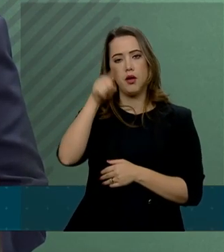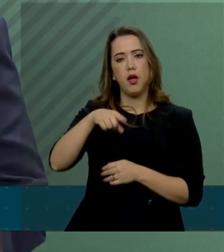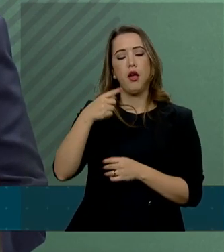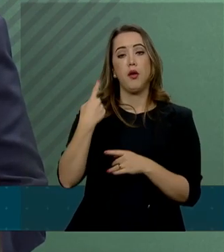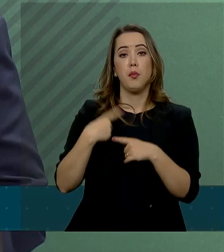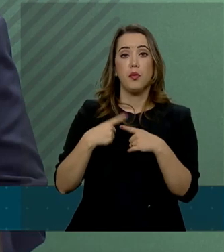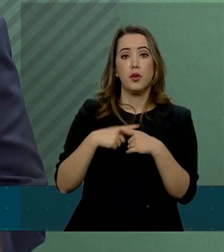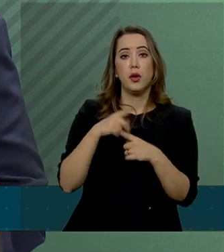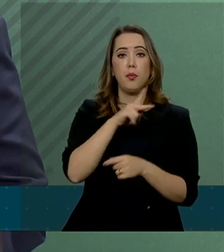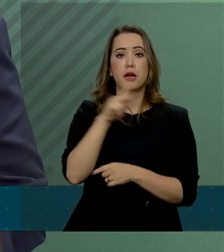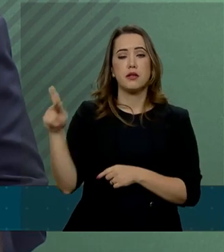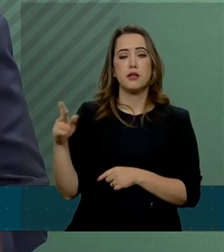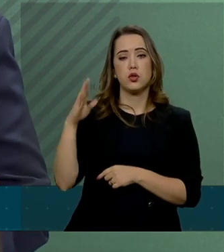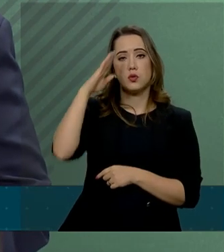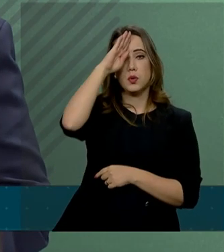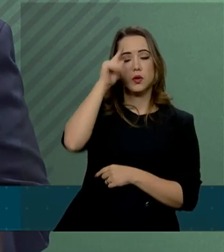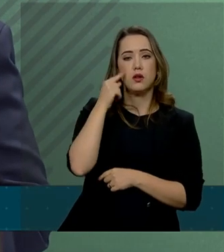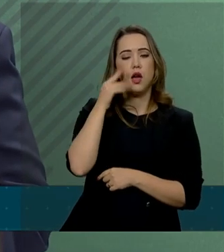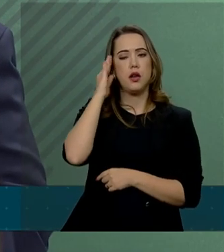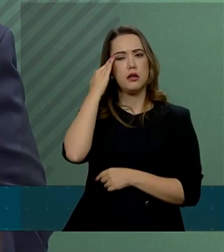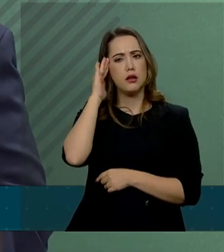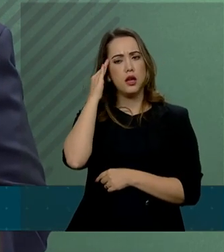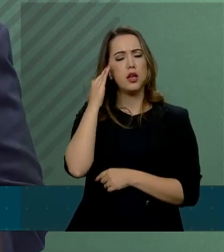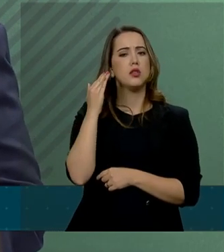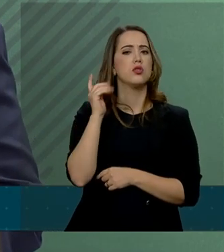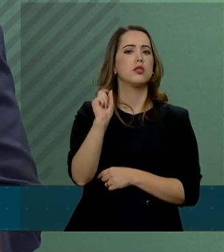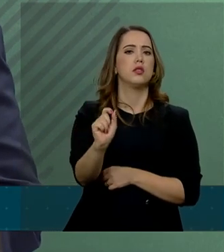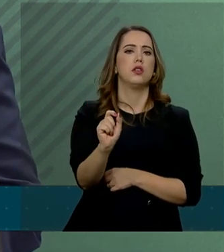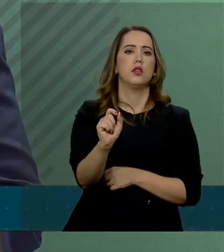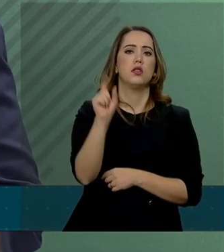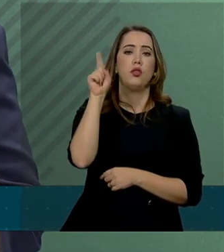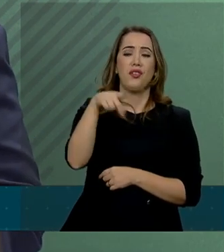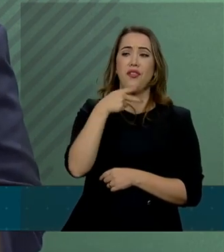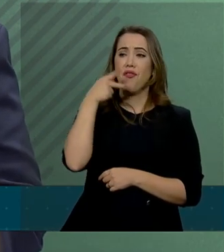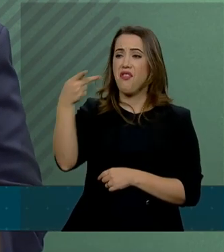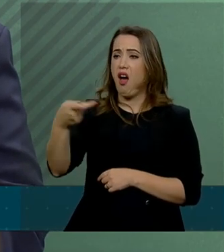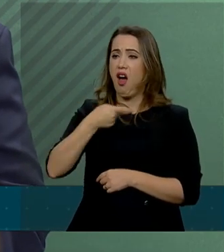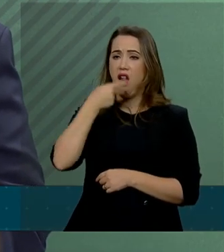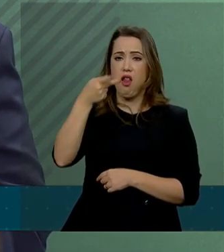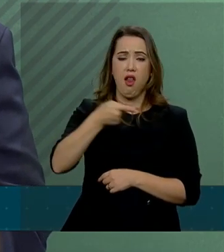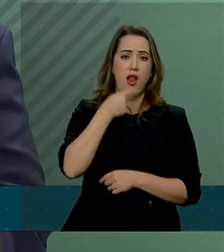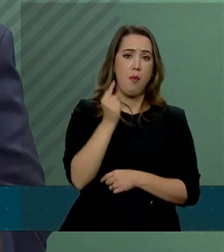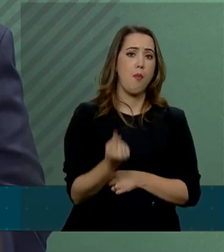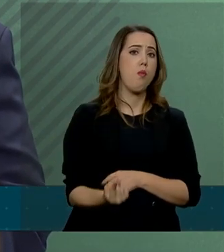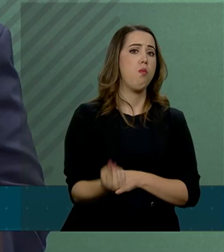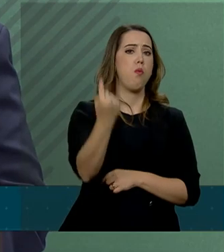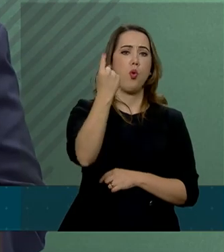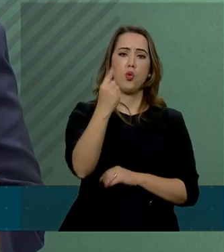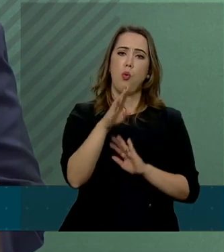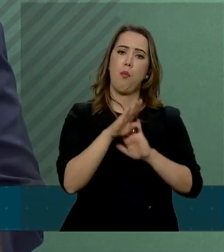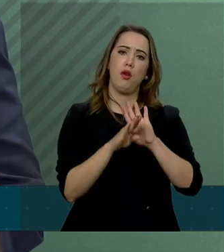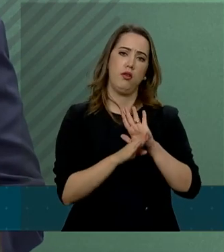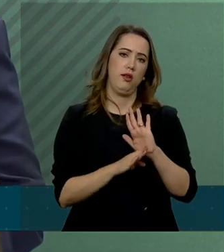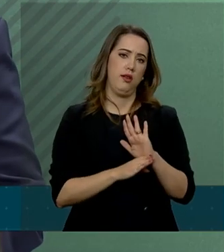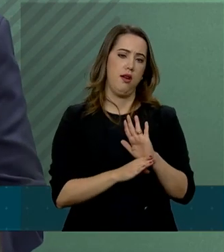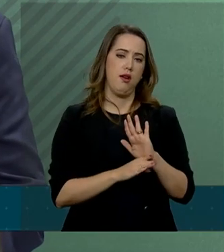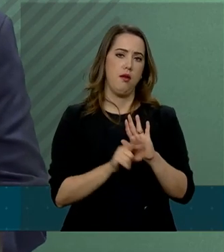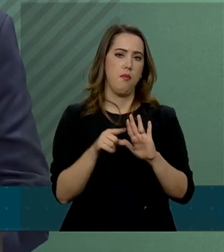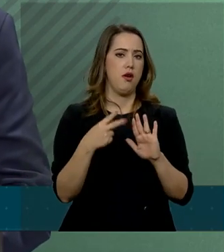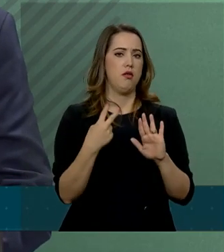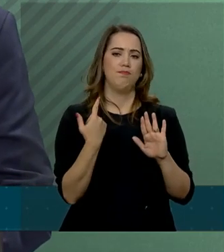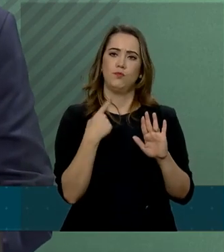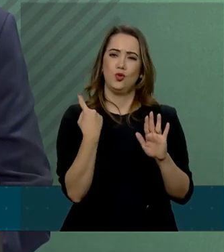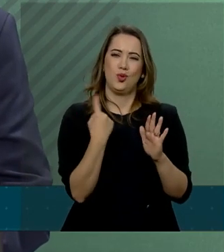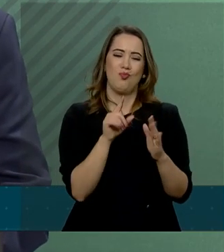posicionamento do senhor presidente no sentido de que o que é dito por meio de um programa específico na verdade não se